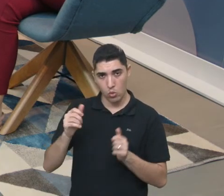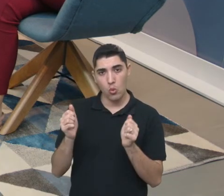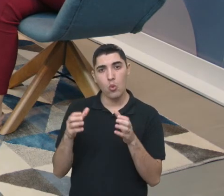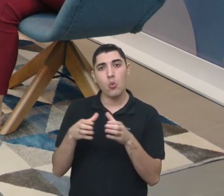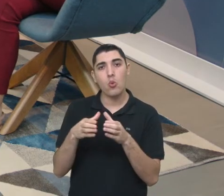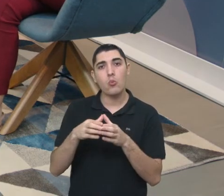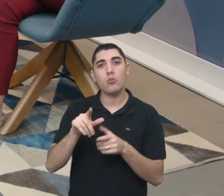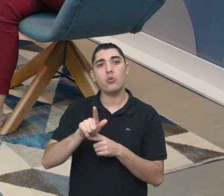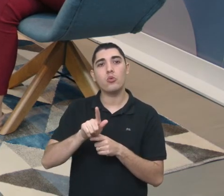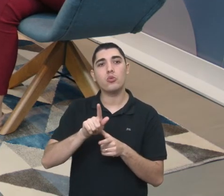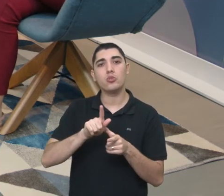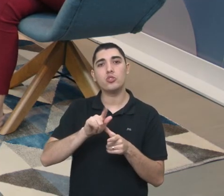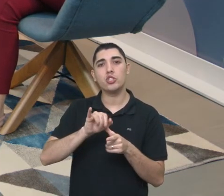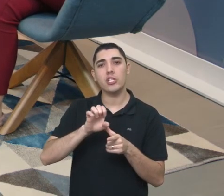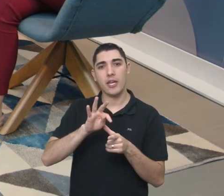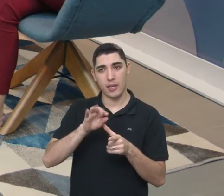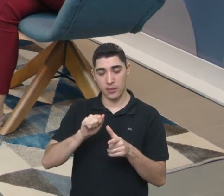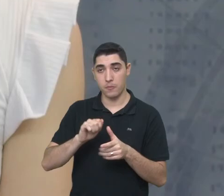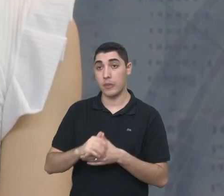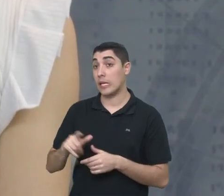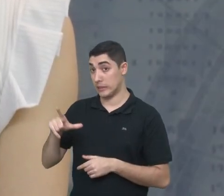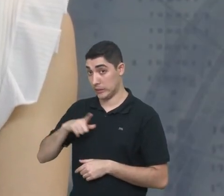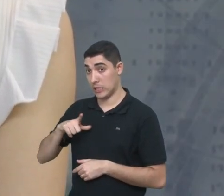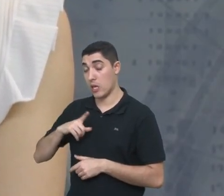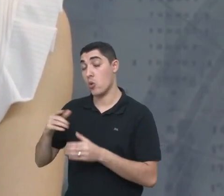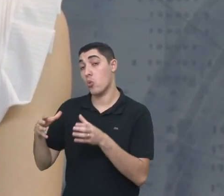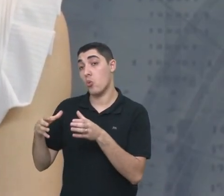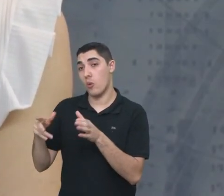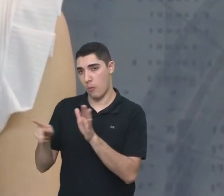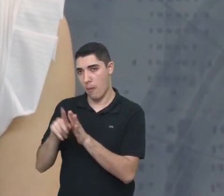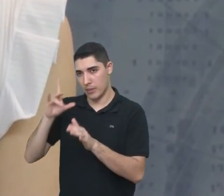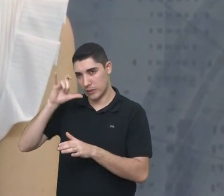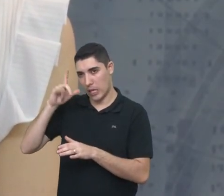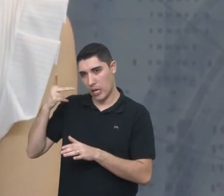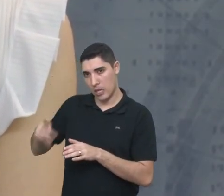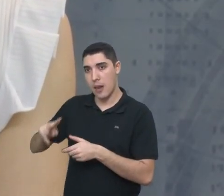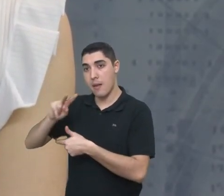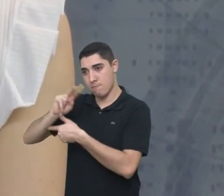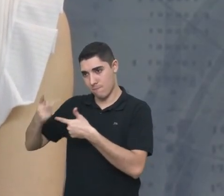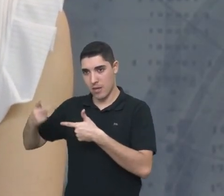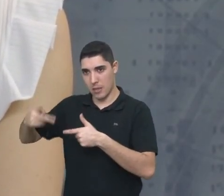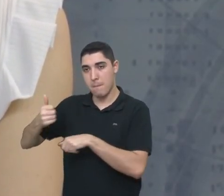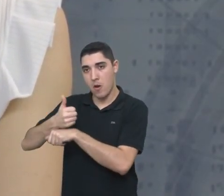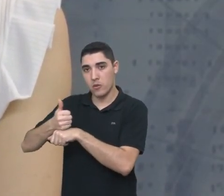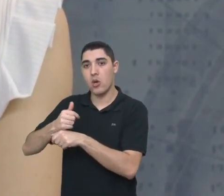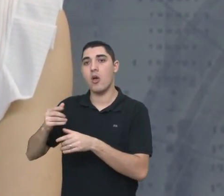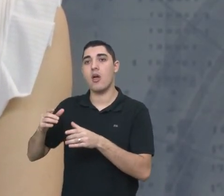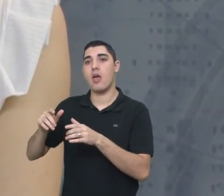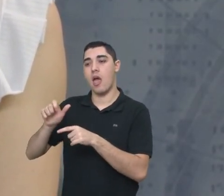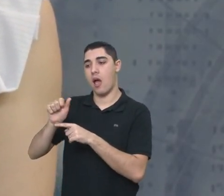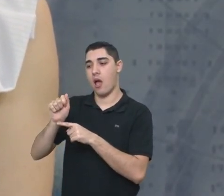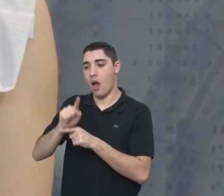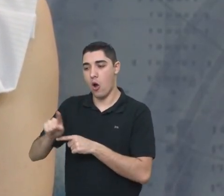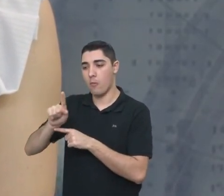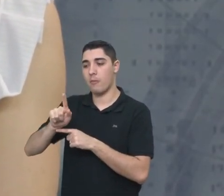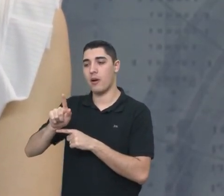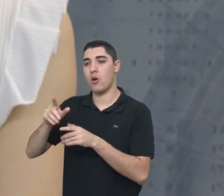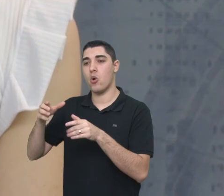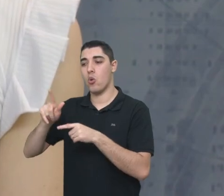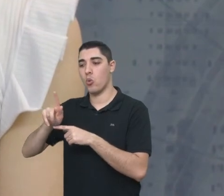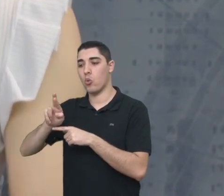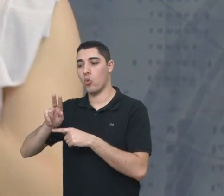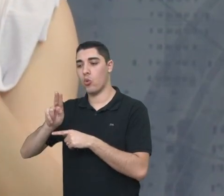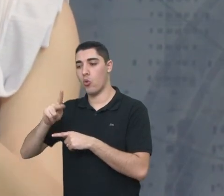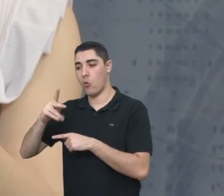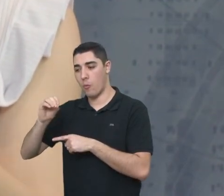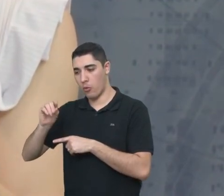do Grupo Gieta também, né? A gente também tem o Instagram do nosso grupo de profissionais aqui do Vale do Paraíba, que é @Grupo Gieta. E também